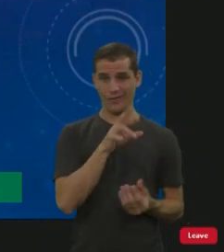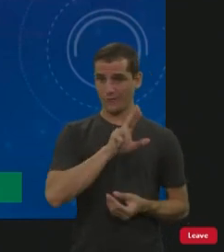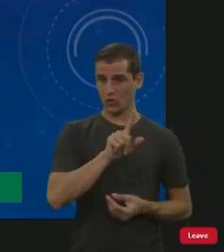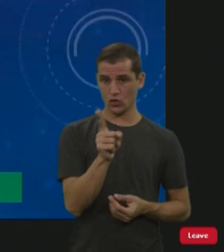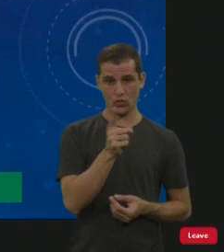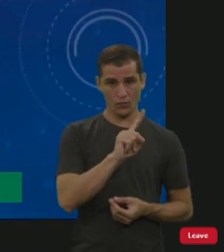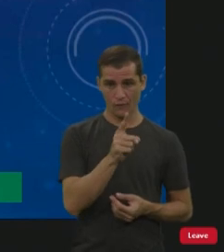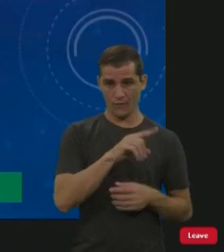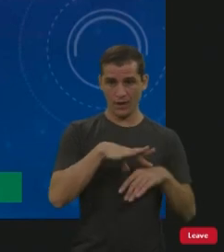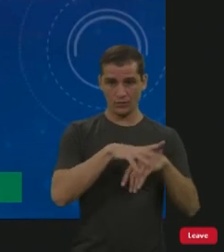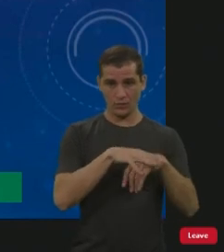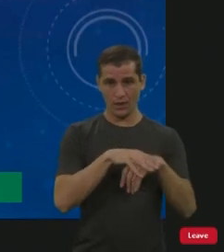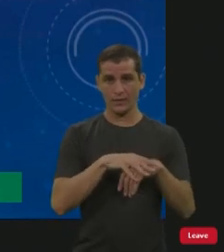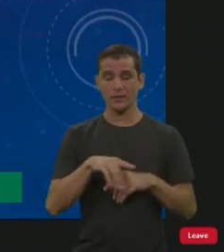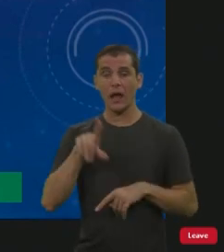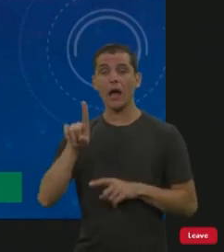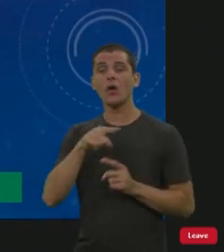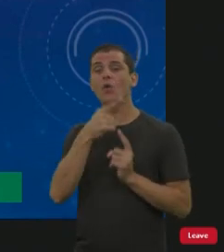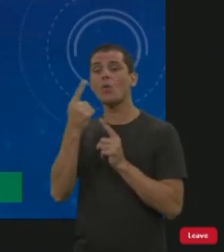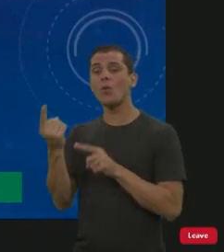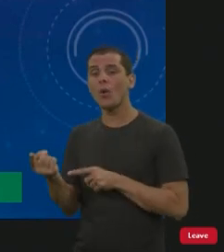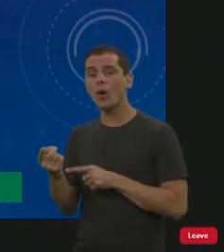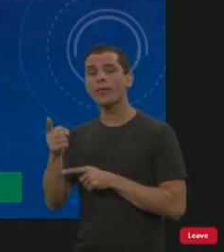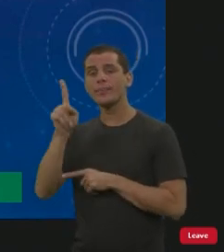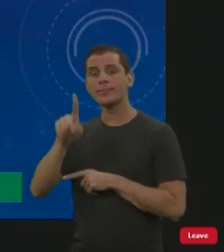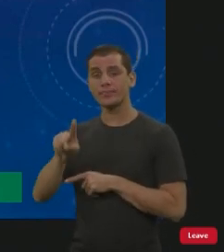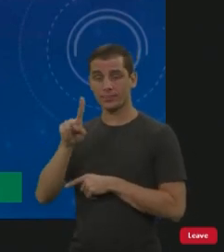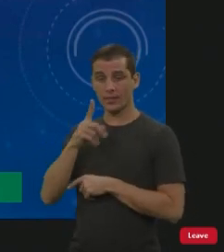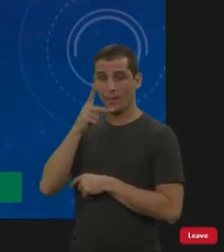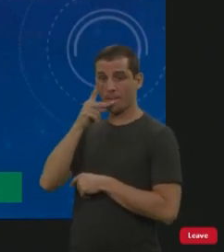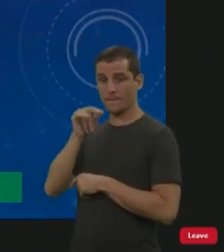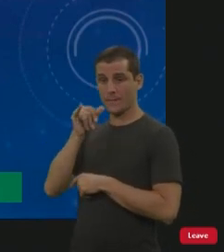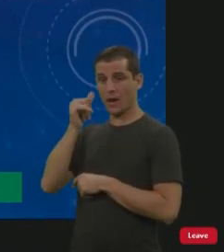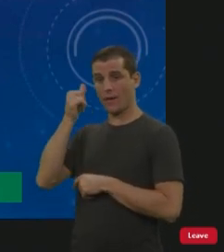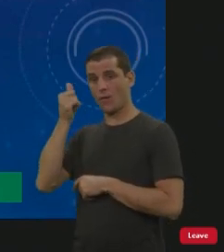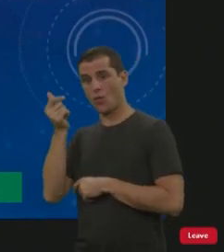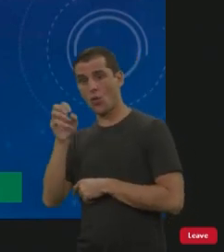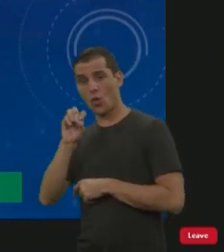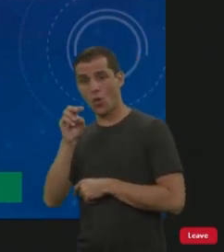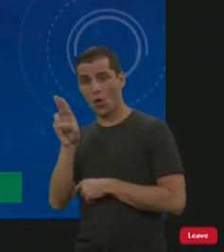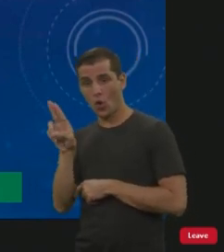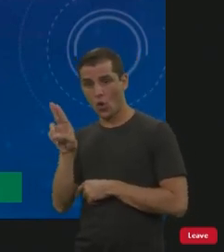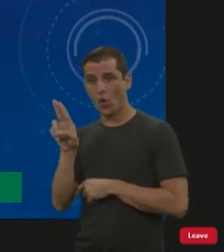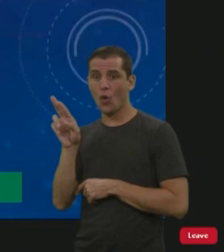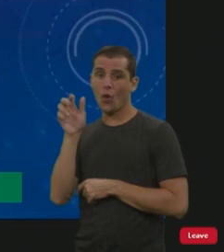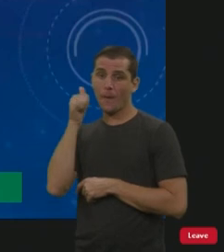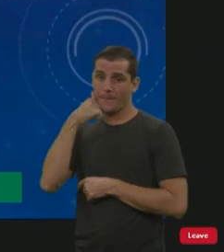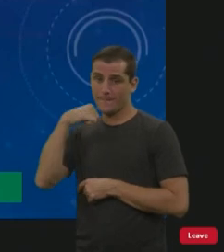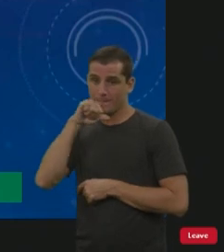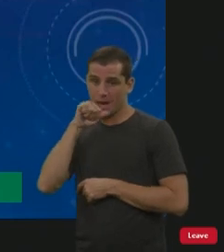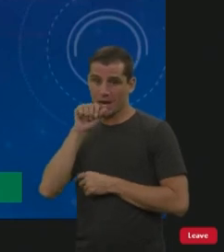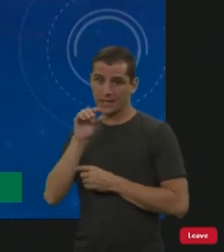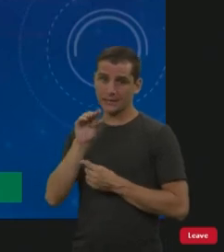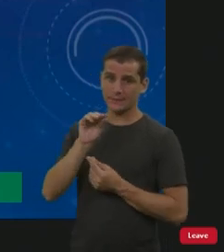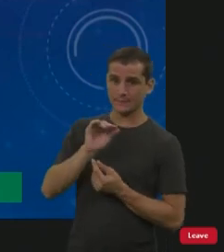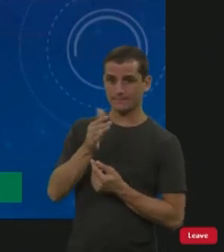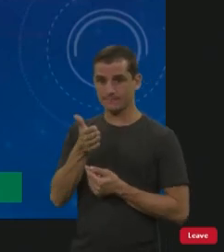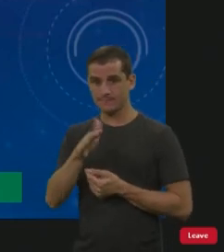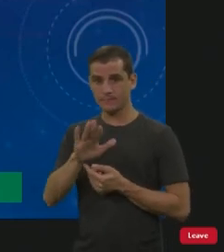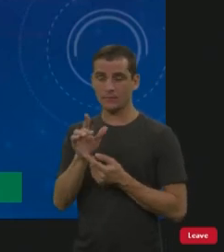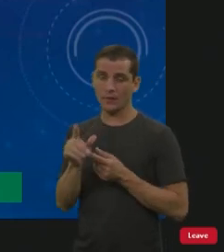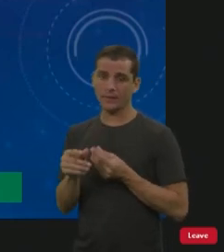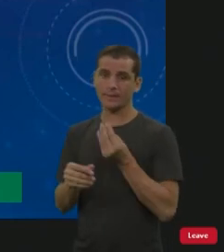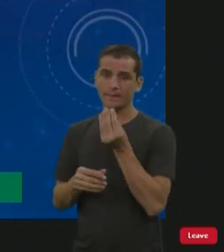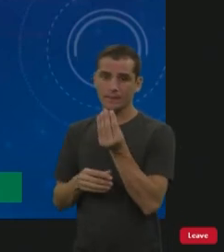um dos pais dar o alelo normal e o outro dar o alelo alterado. Então, a gente tem aqui, sim, duas chances